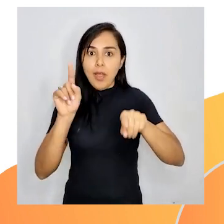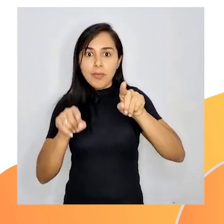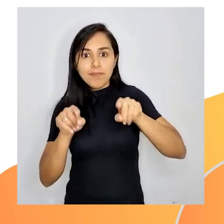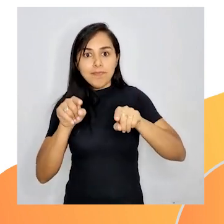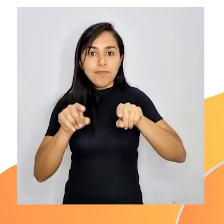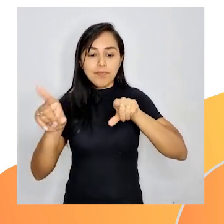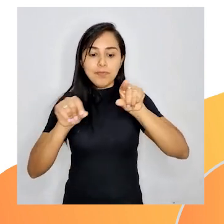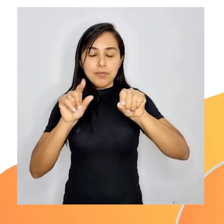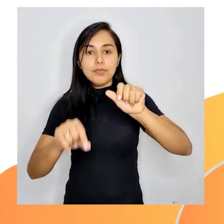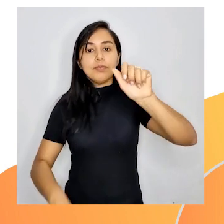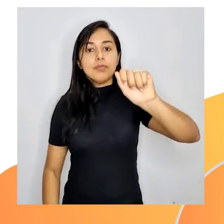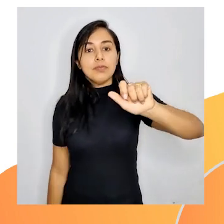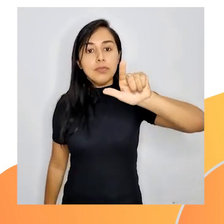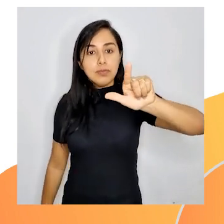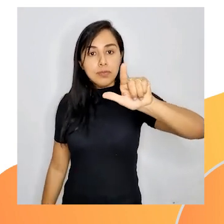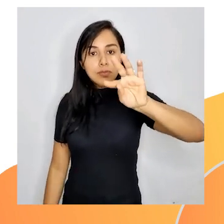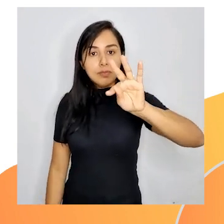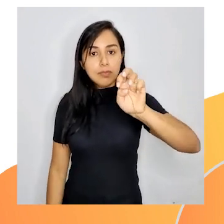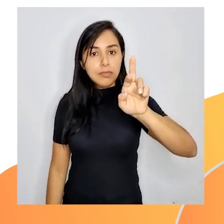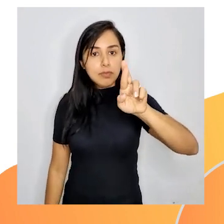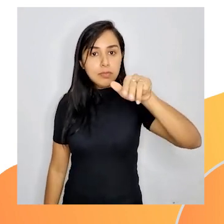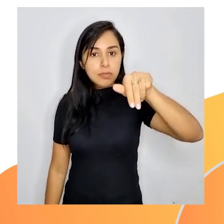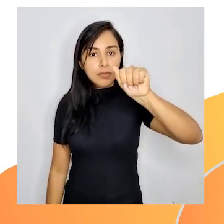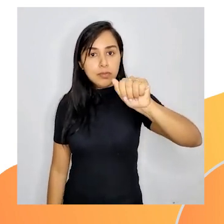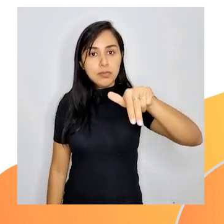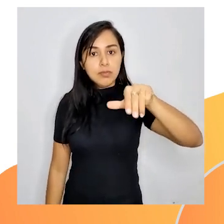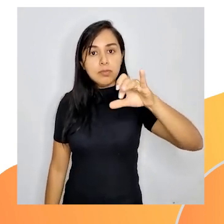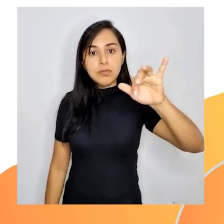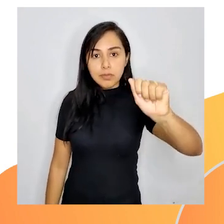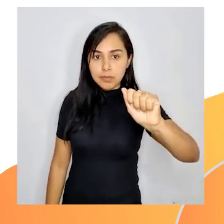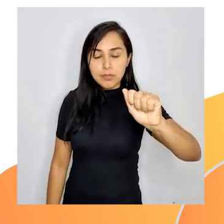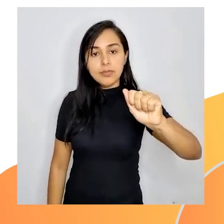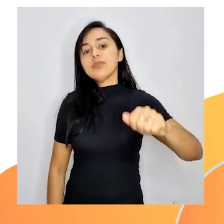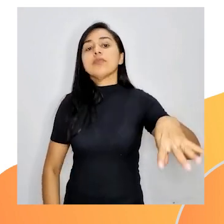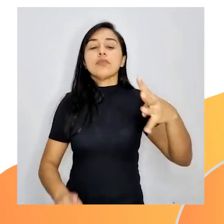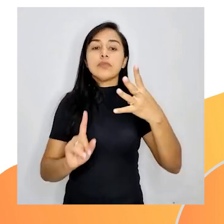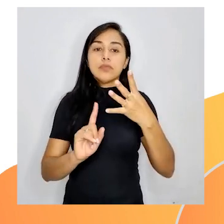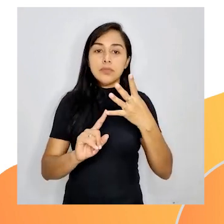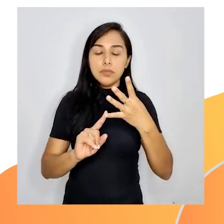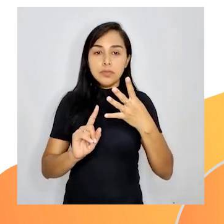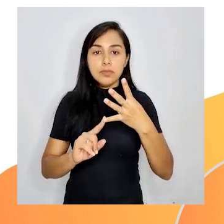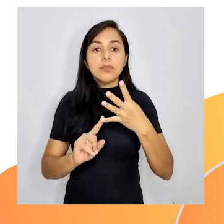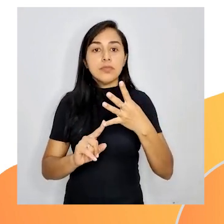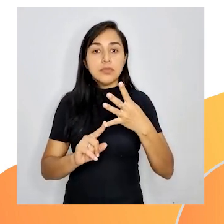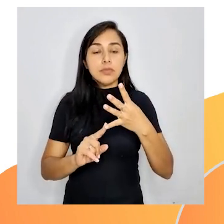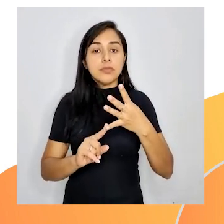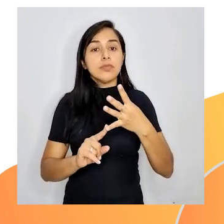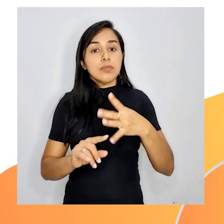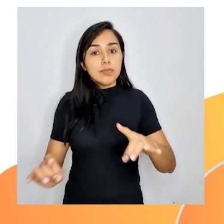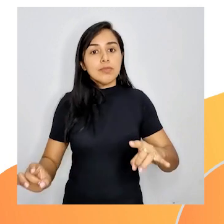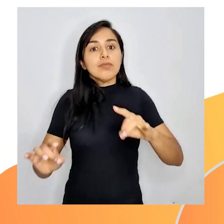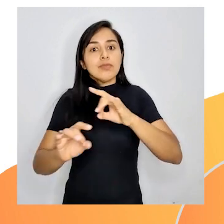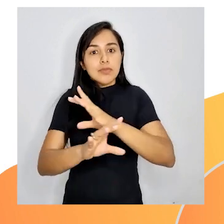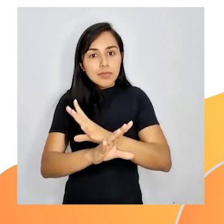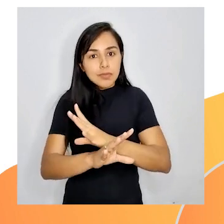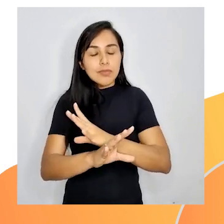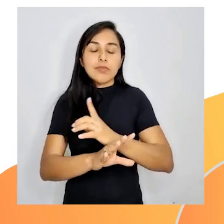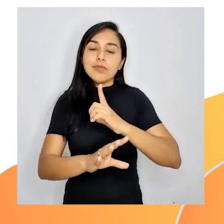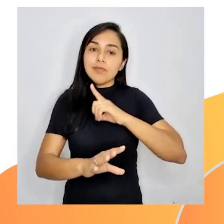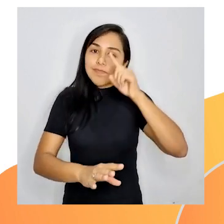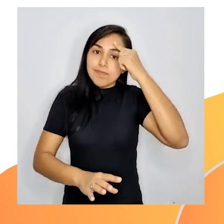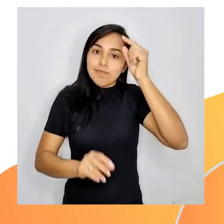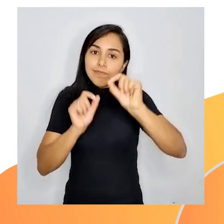as orações a ideia de exclusão ou de opção. Nós temos a conclusiva, que nos traz a ideia de quê?